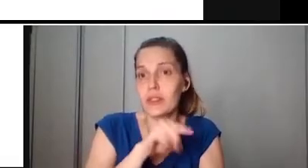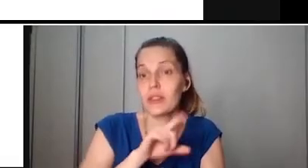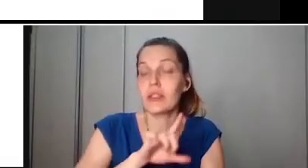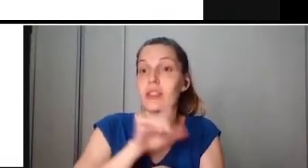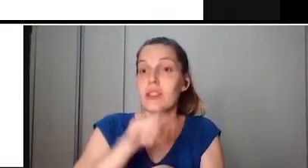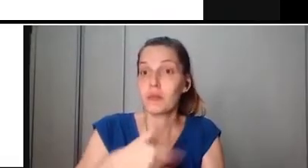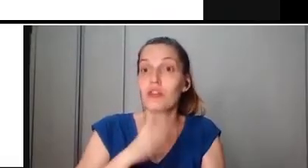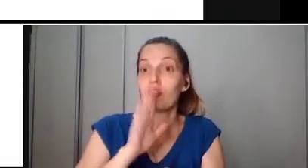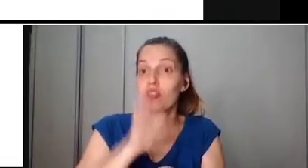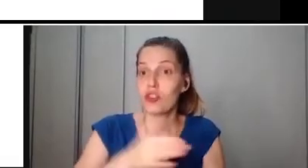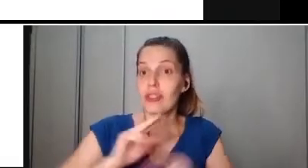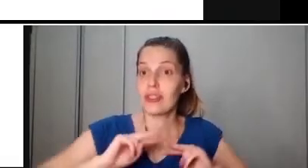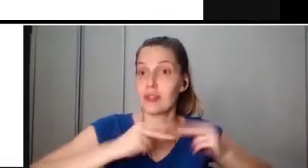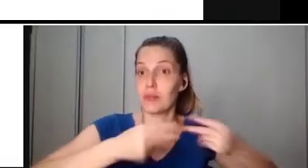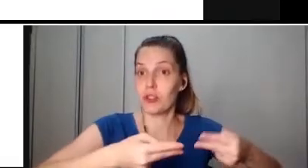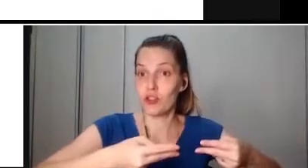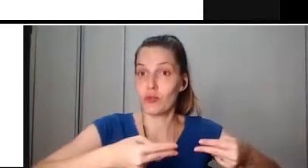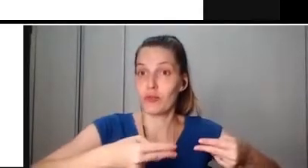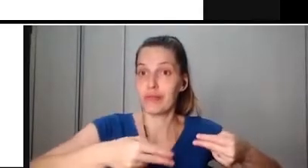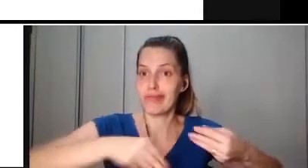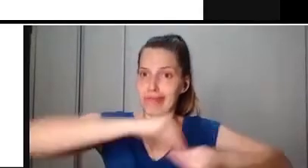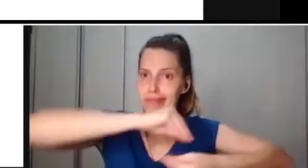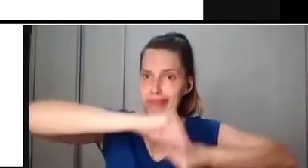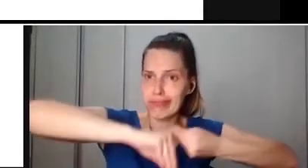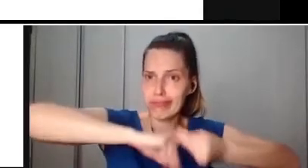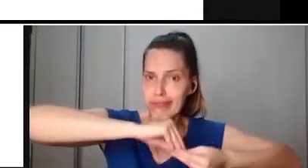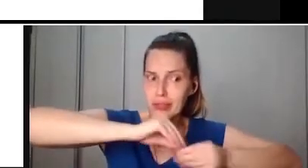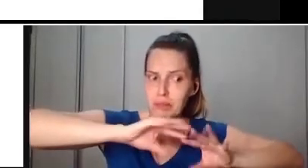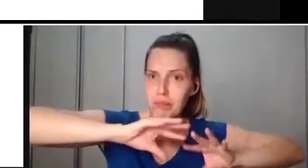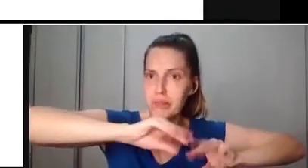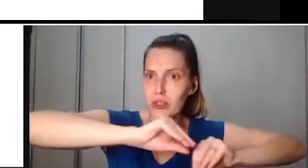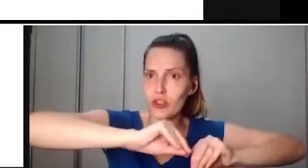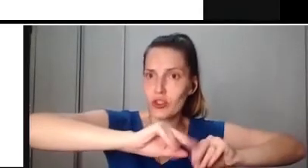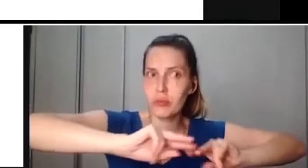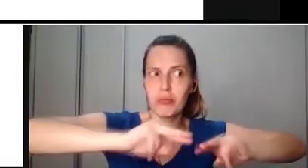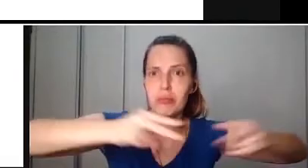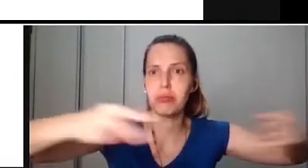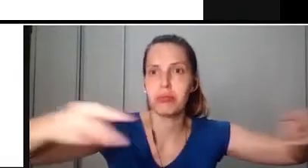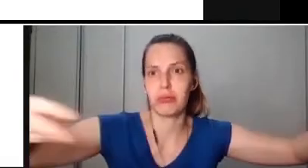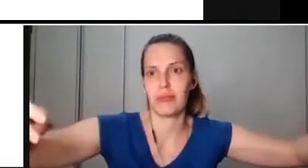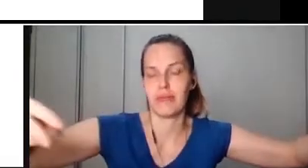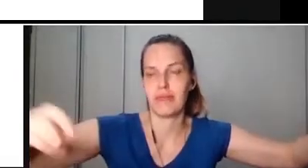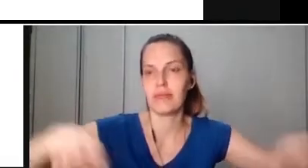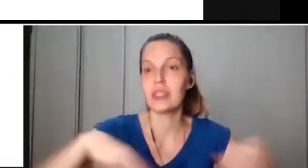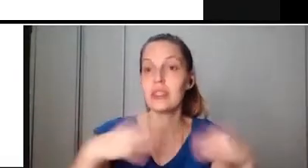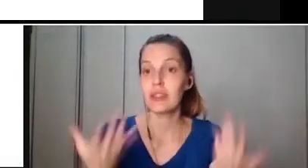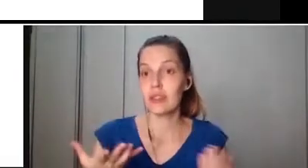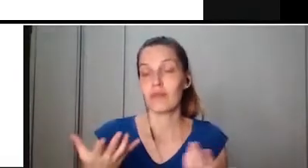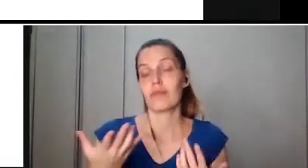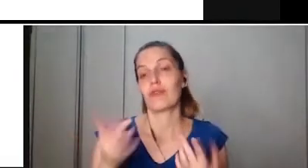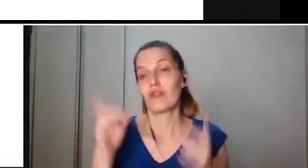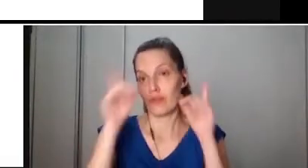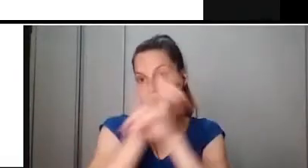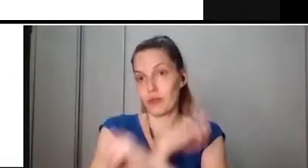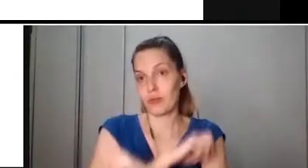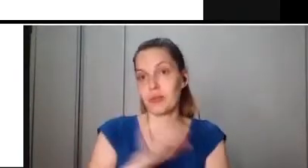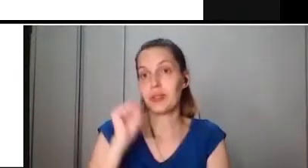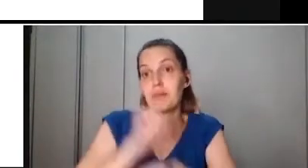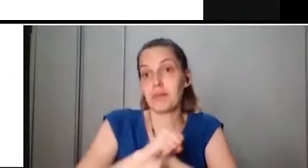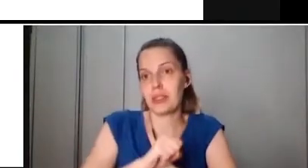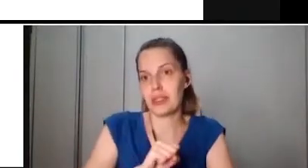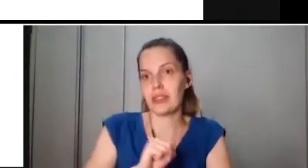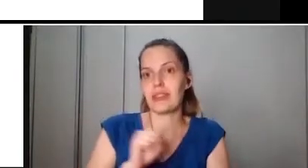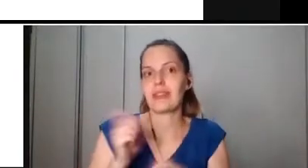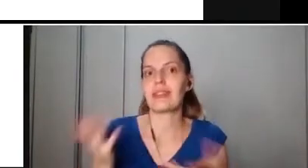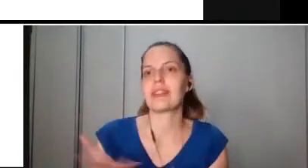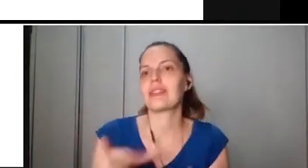tinha que fazer. Então, não necessariamente a gente vai esperar uma atenuação desse vírus. E tem que